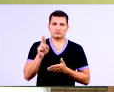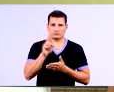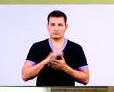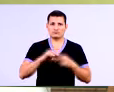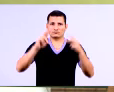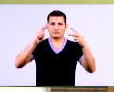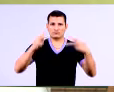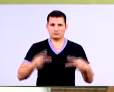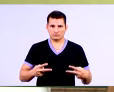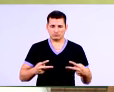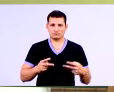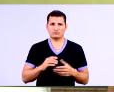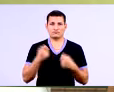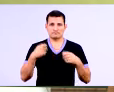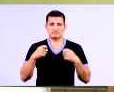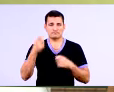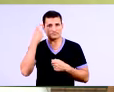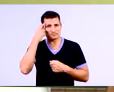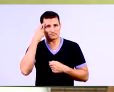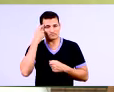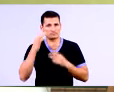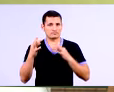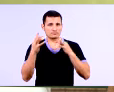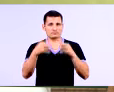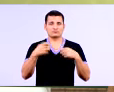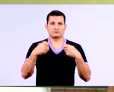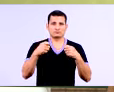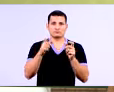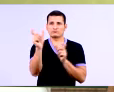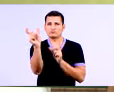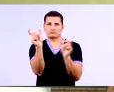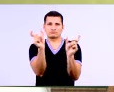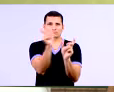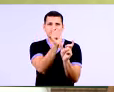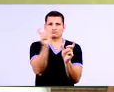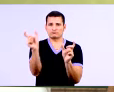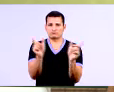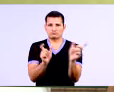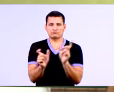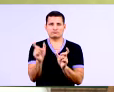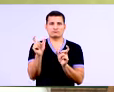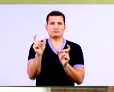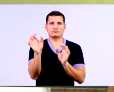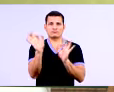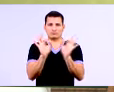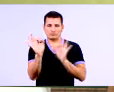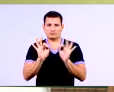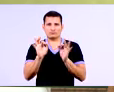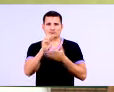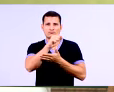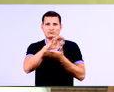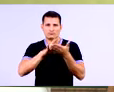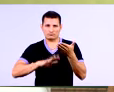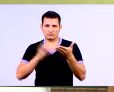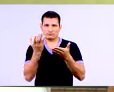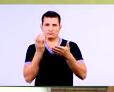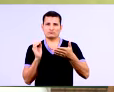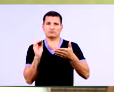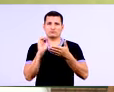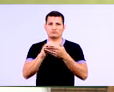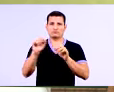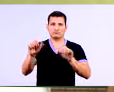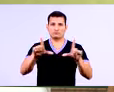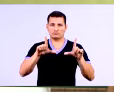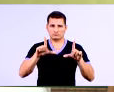HTML, a gente tem que pensar que tudo deve ser posicionado, né? Então, desde o texto que a gente queira inserir na nossa página